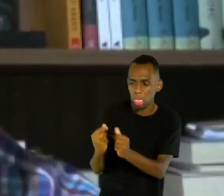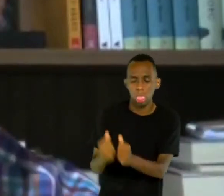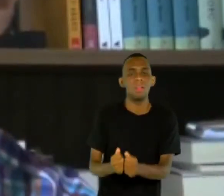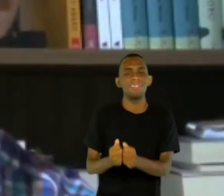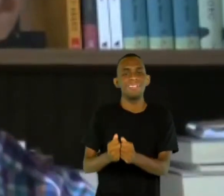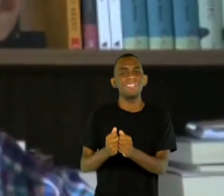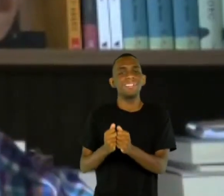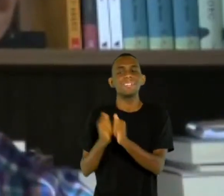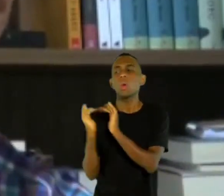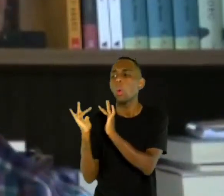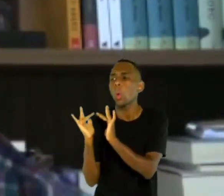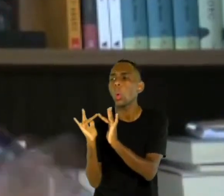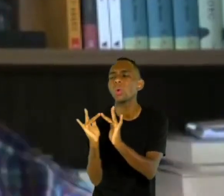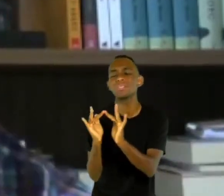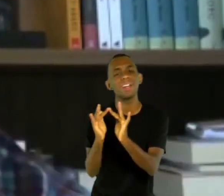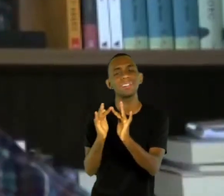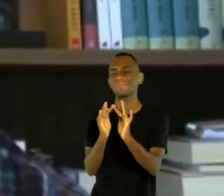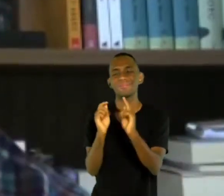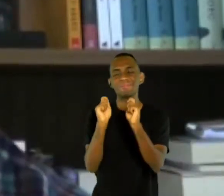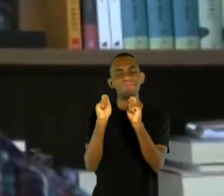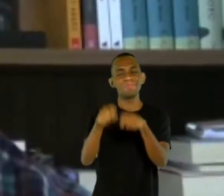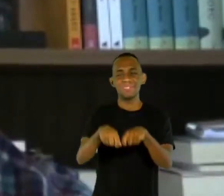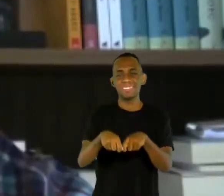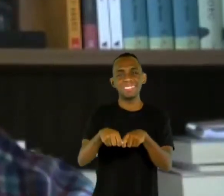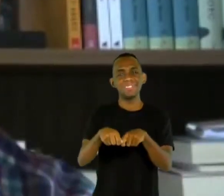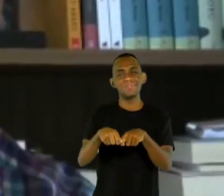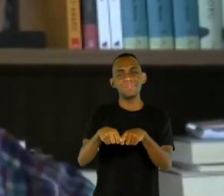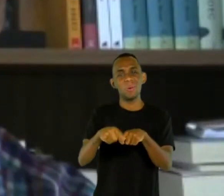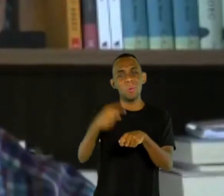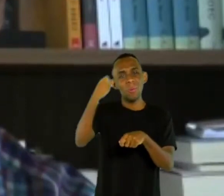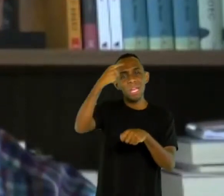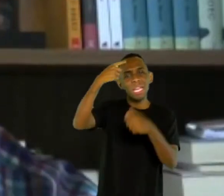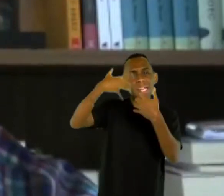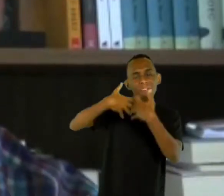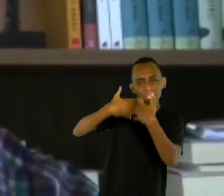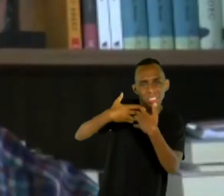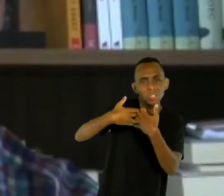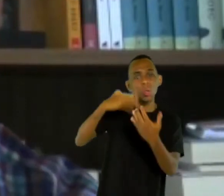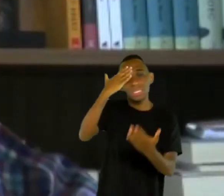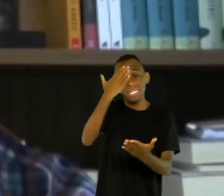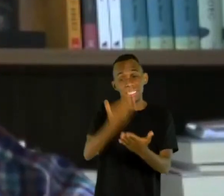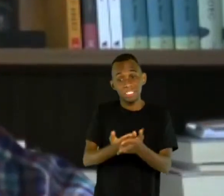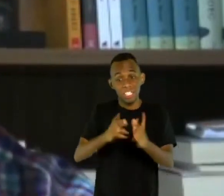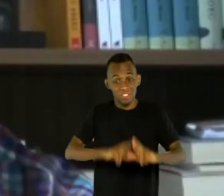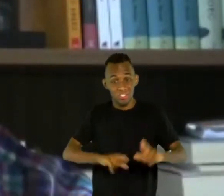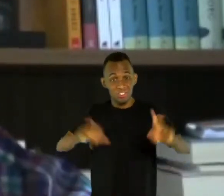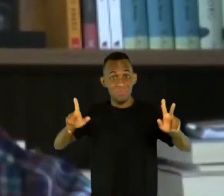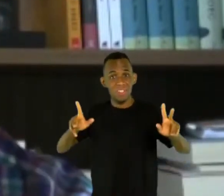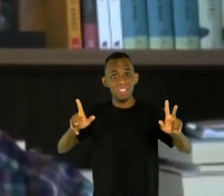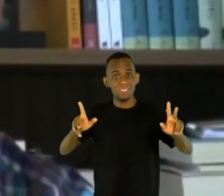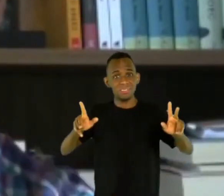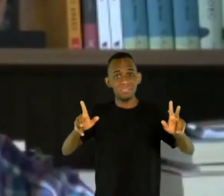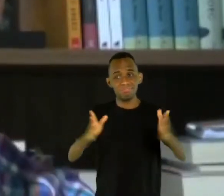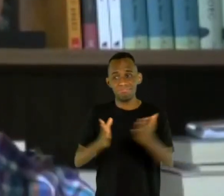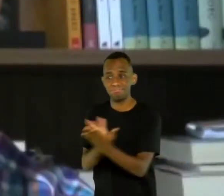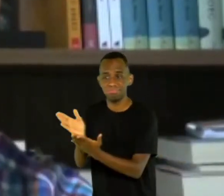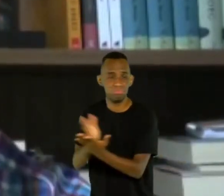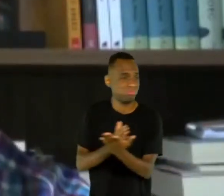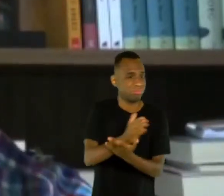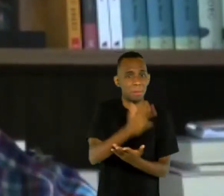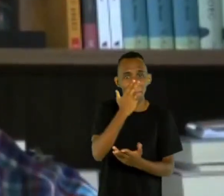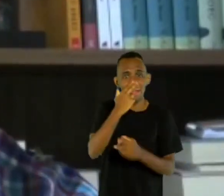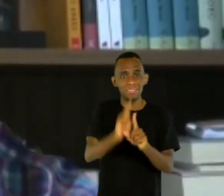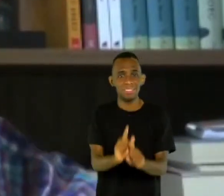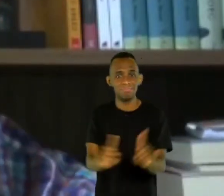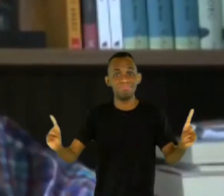convivência com ideologias e pensamentos diferentes ganharam uma outra dimensão. E eu